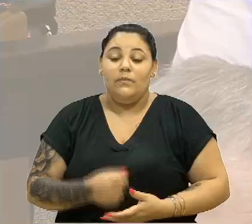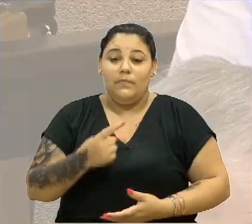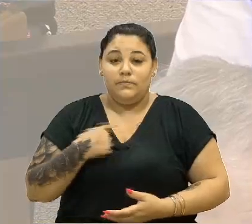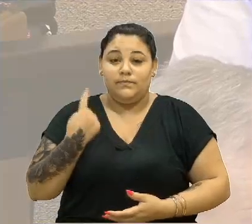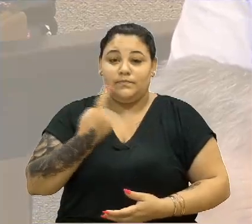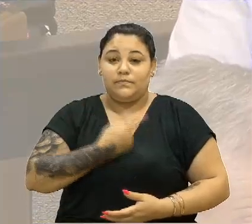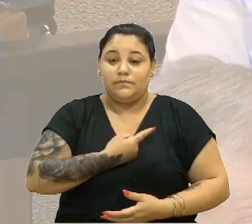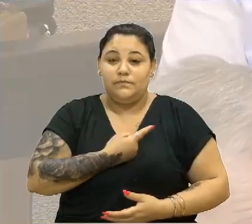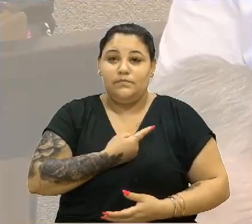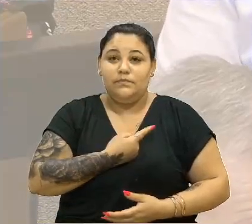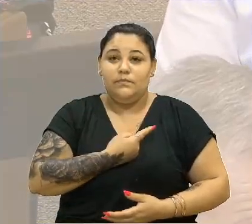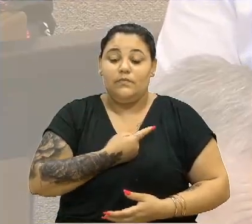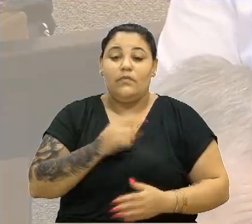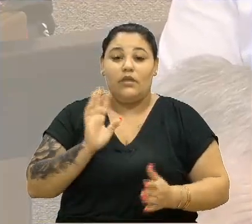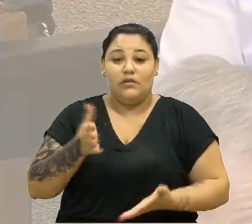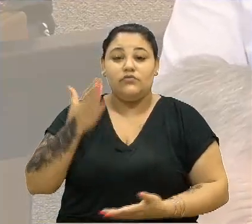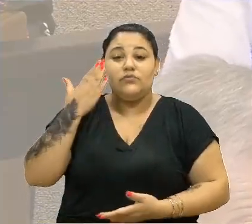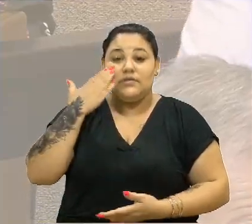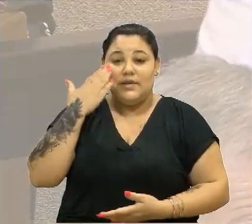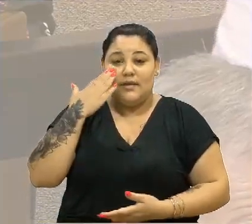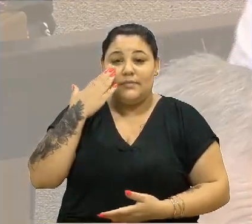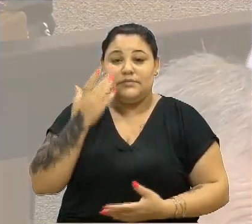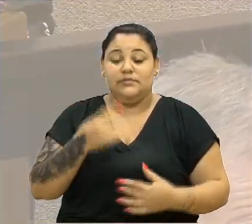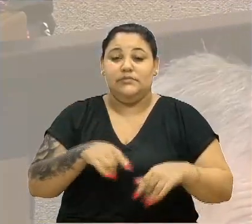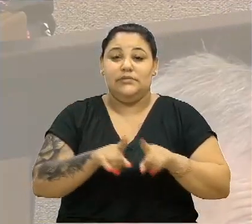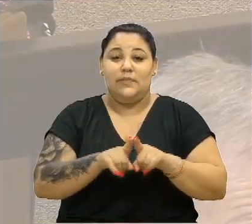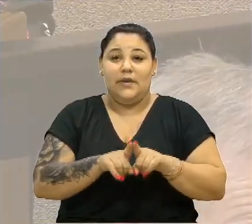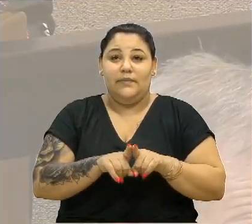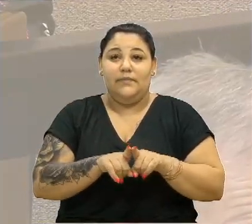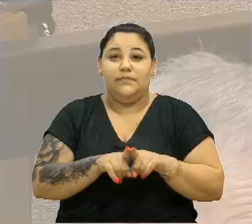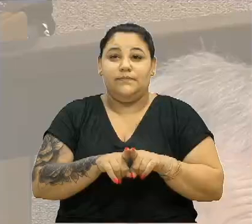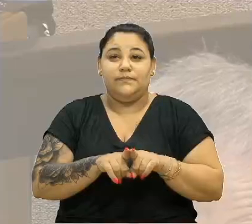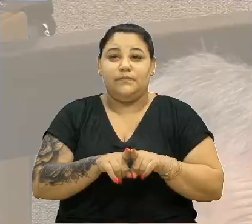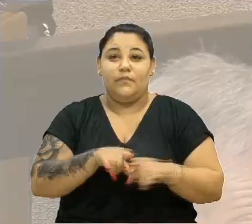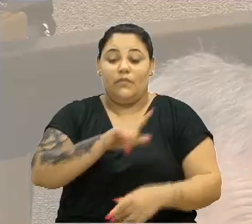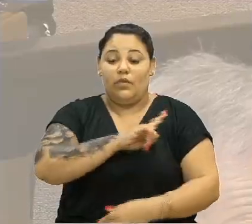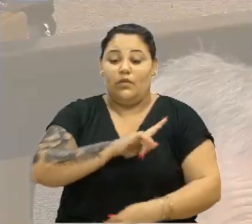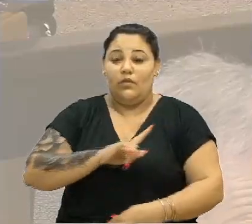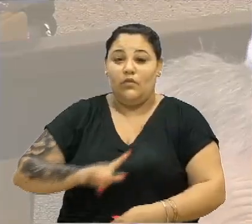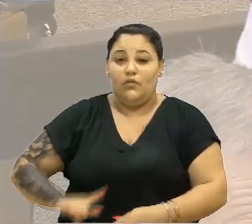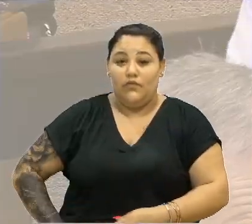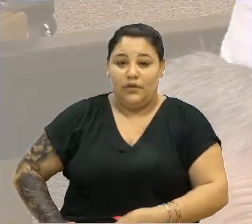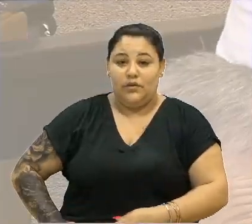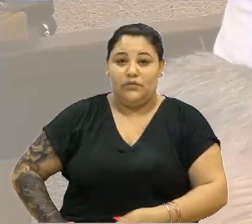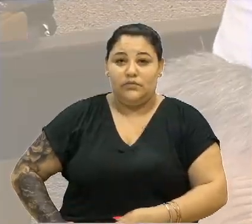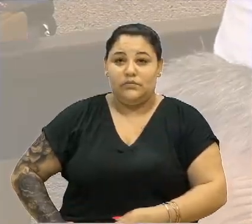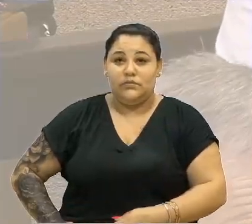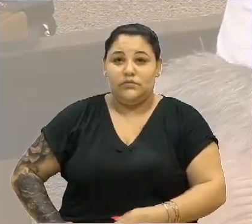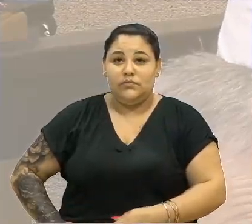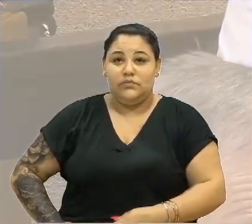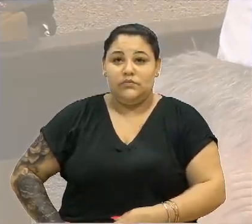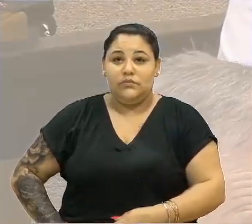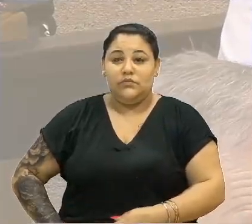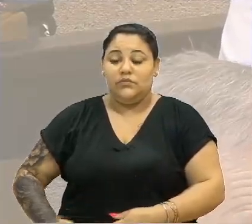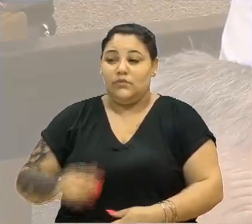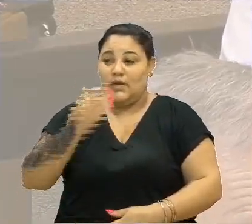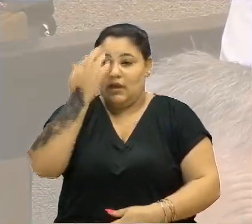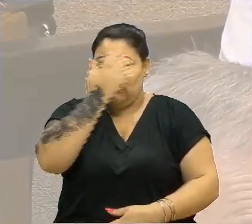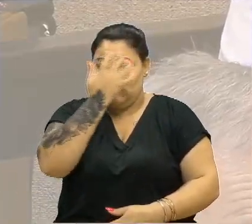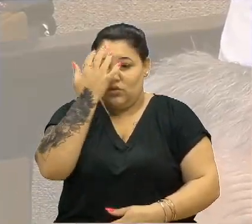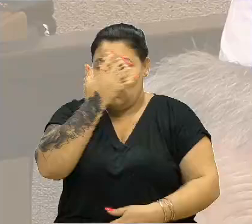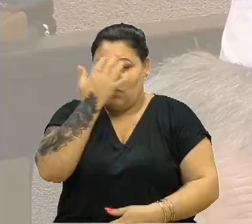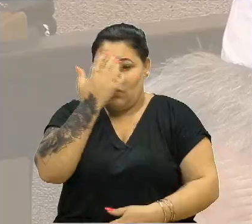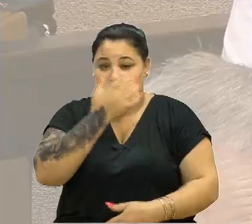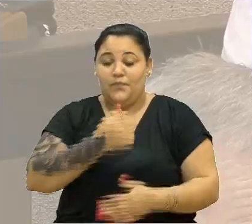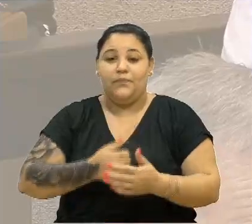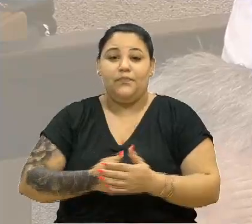Nós sabemos também que no governo Adiló, através, na linha de frente, na época,